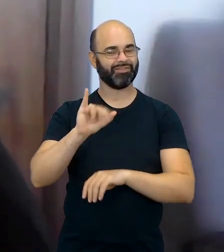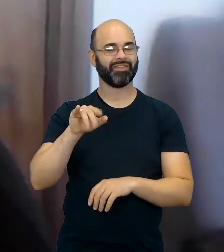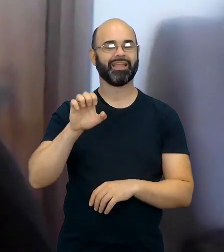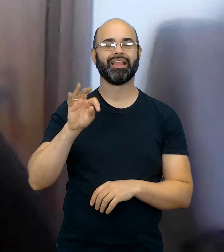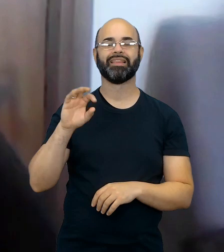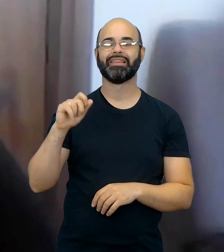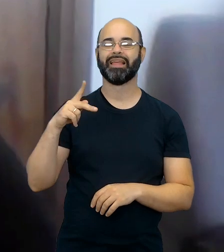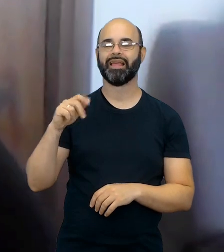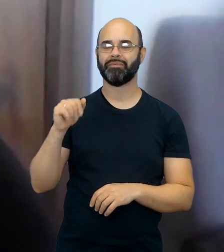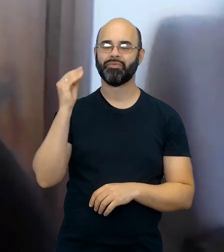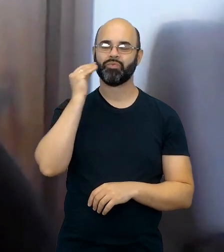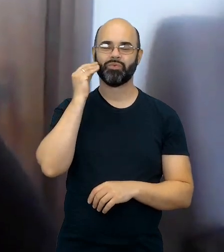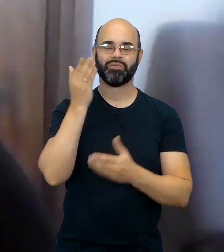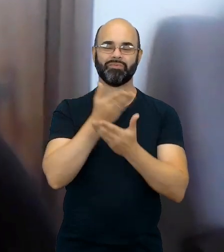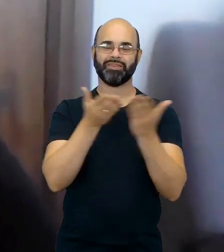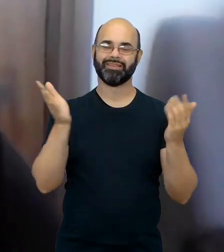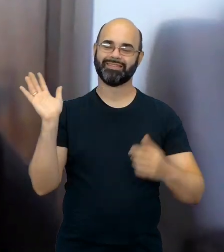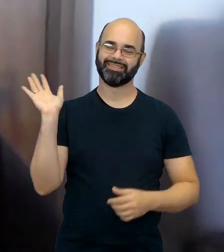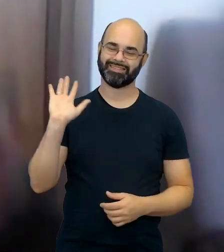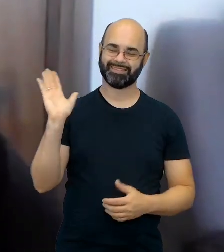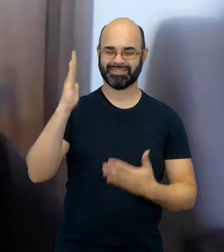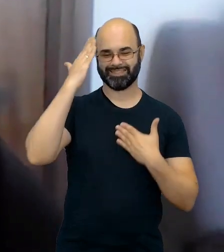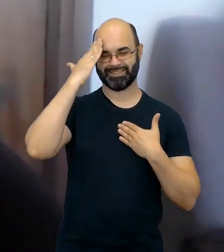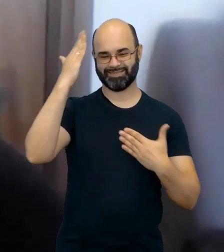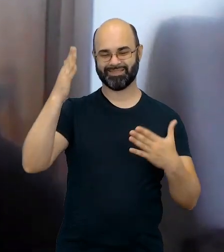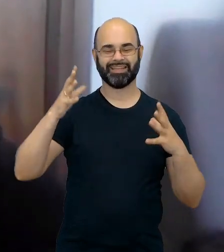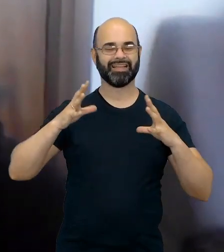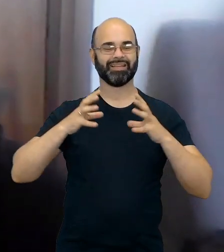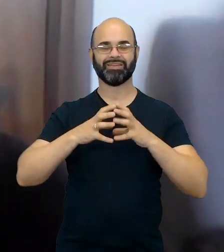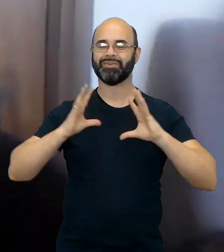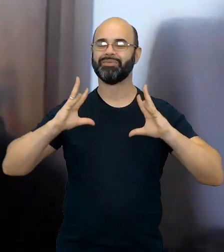Um grande beijo, pessoal. Até logo. Obrigada a todos